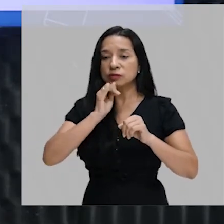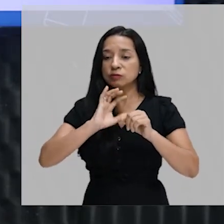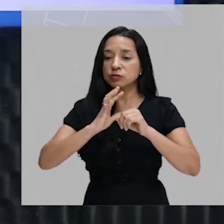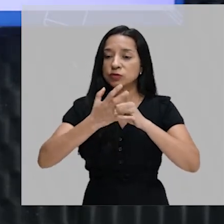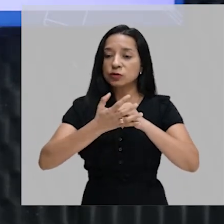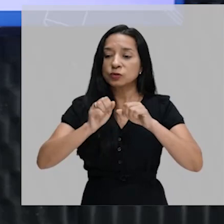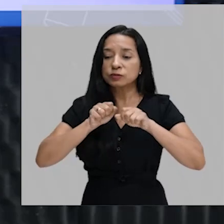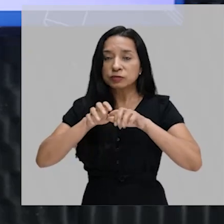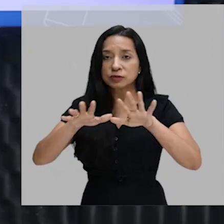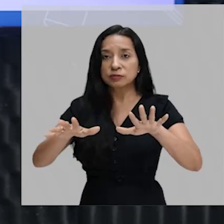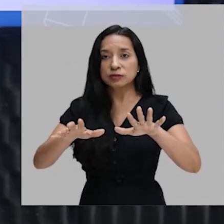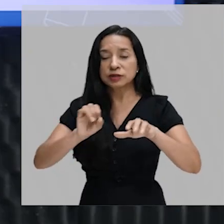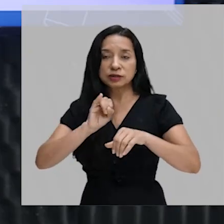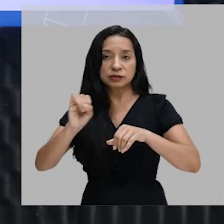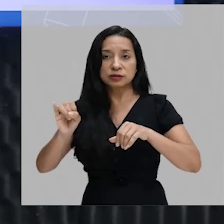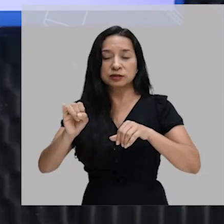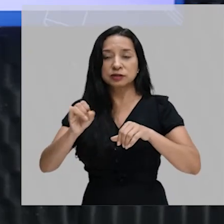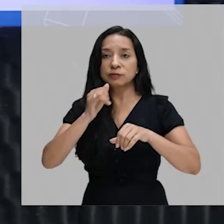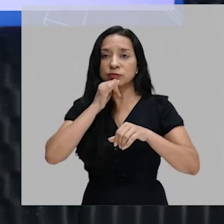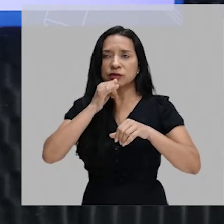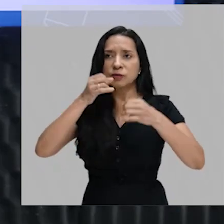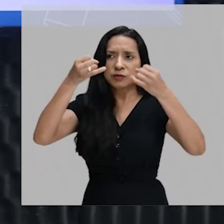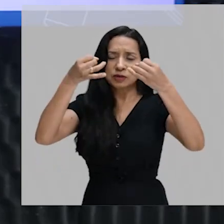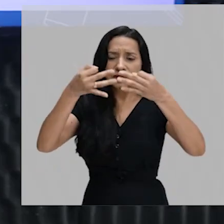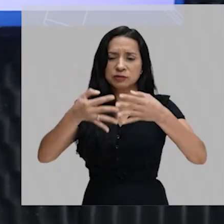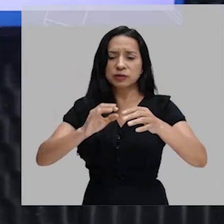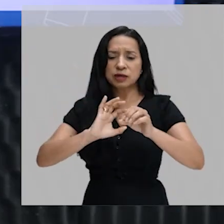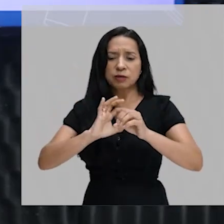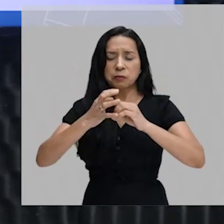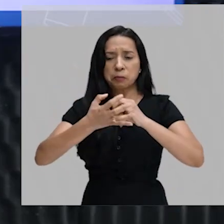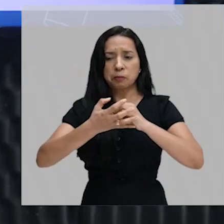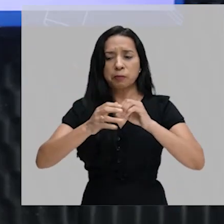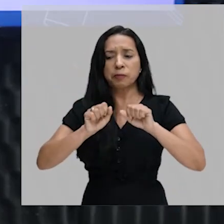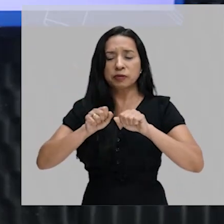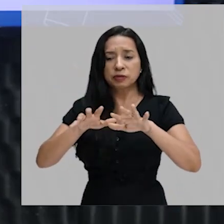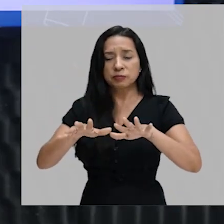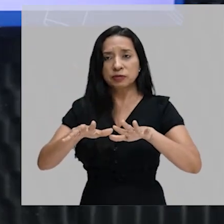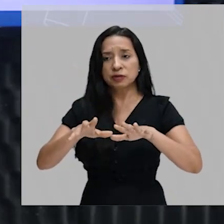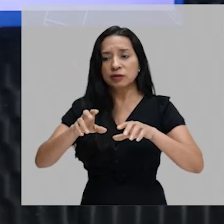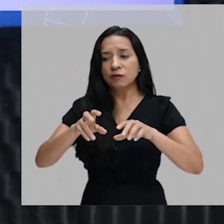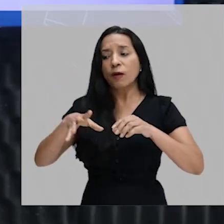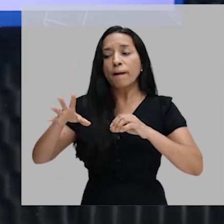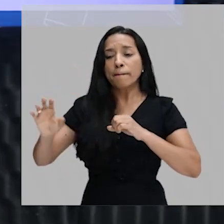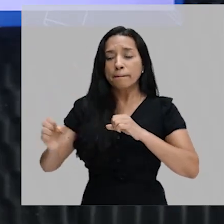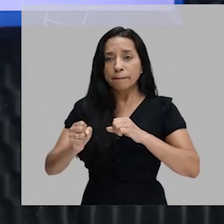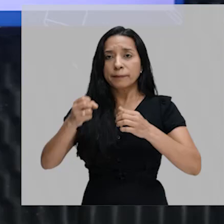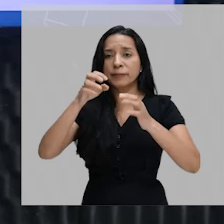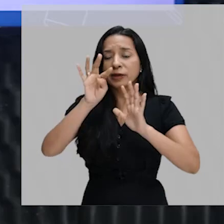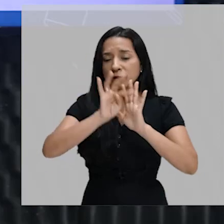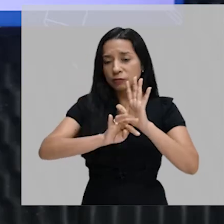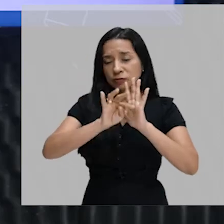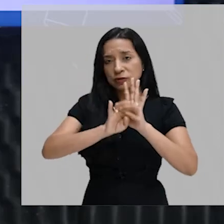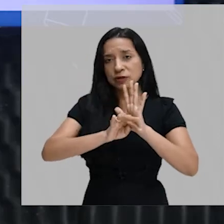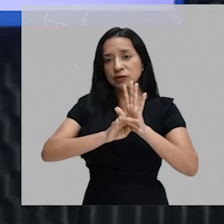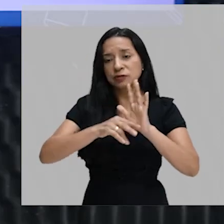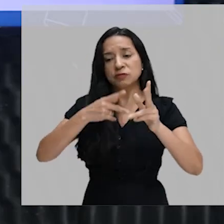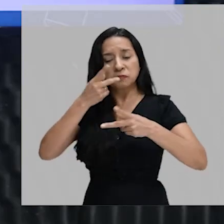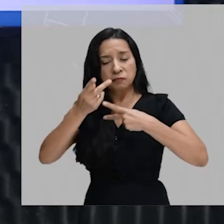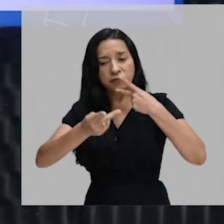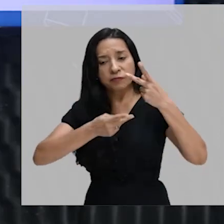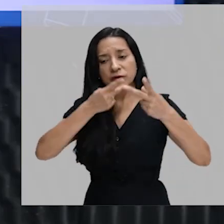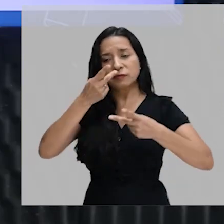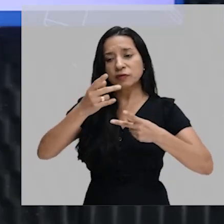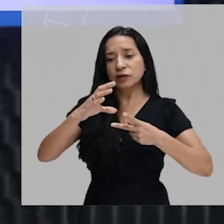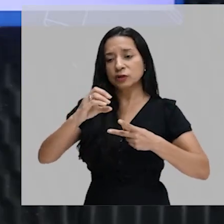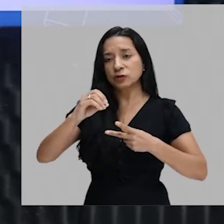conhecemos. Então, se eu for falar de pandemia, pegar um texto, ele com certeza vai falar de Covid, ele vai falar de